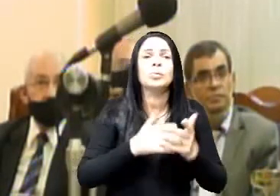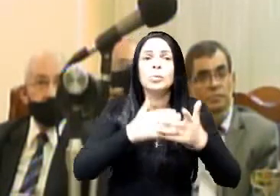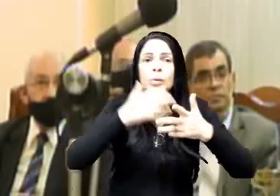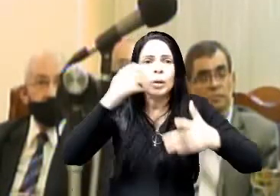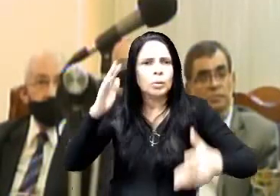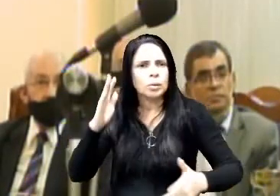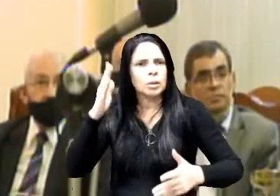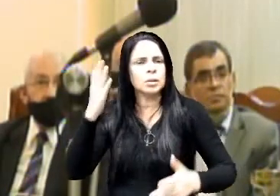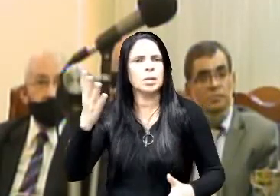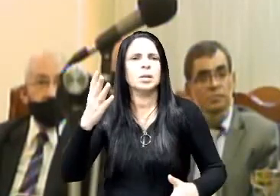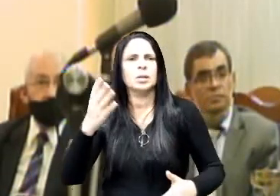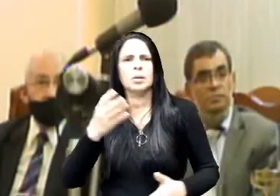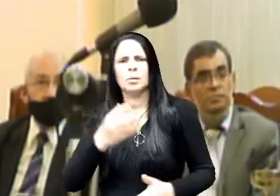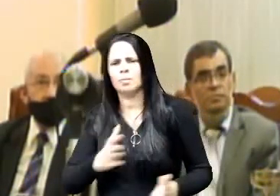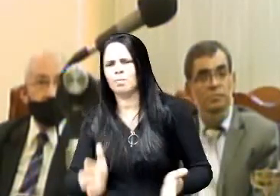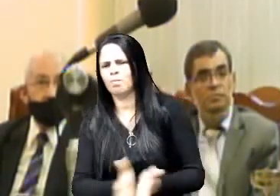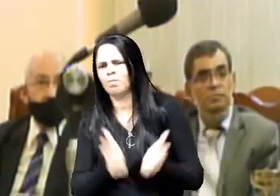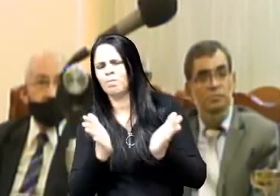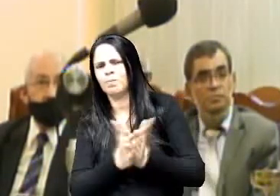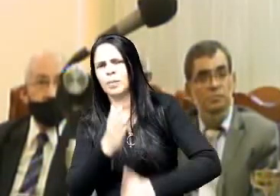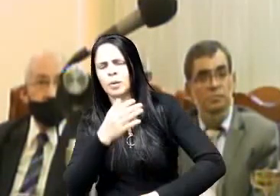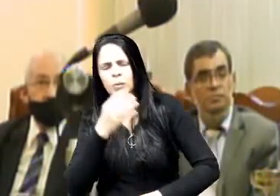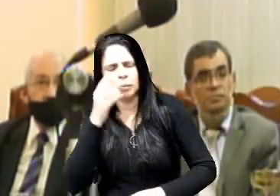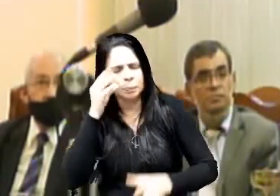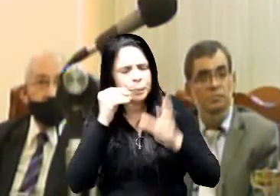cochilando. Oh, terrível.